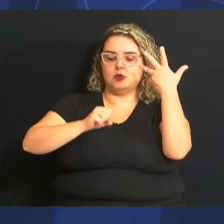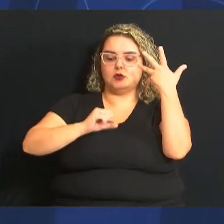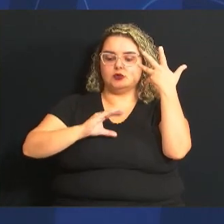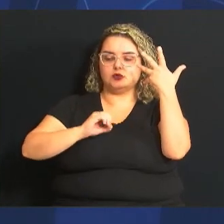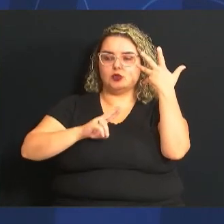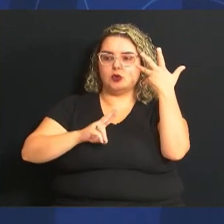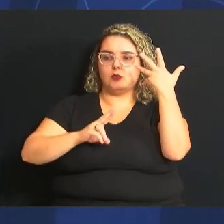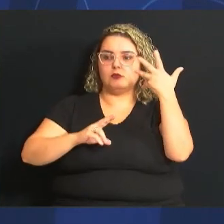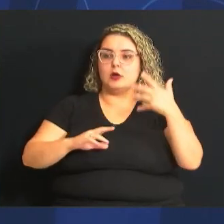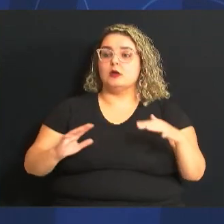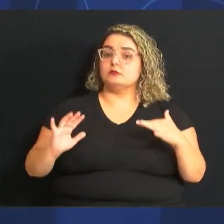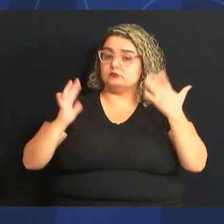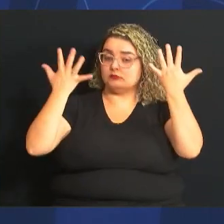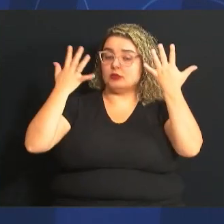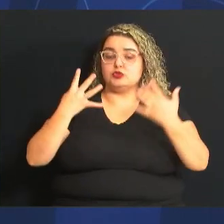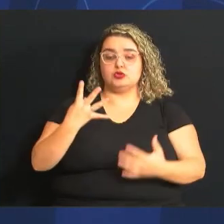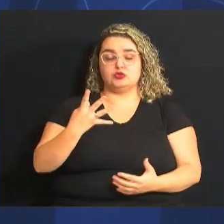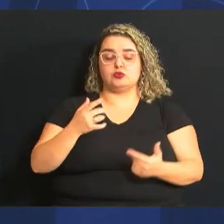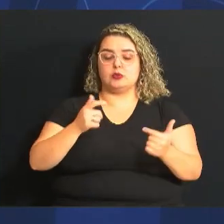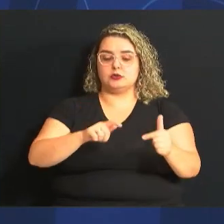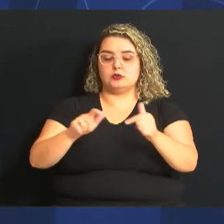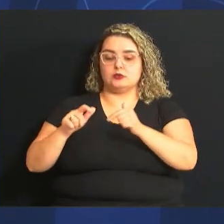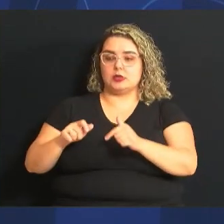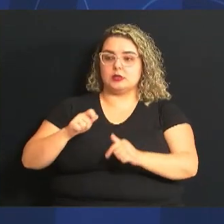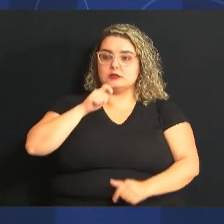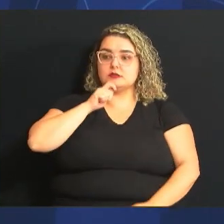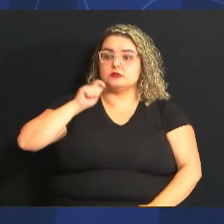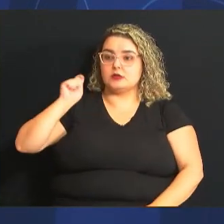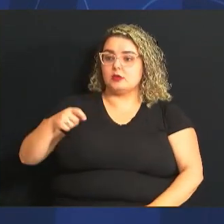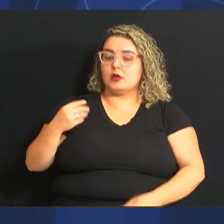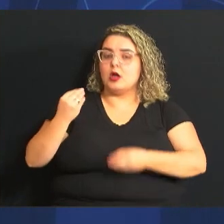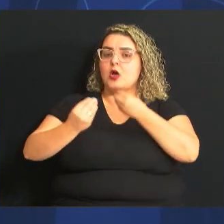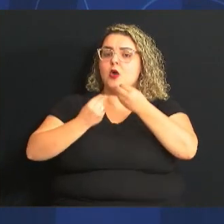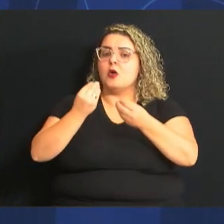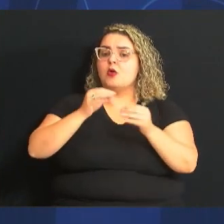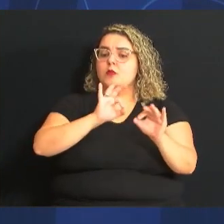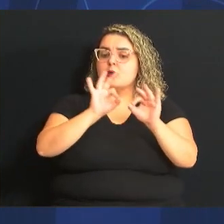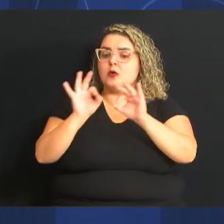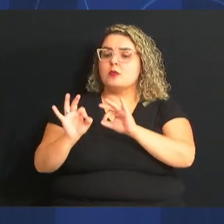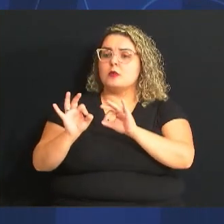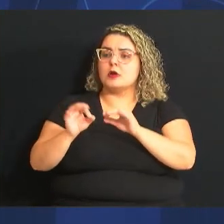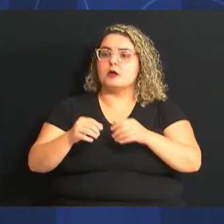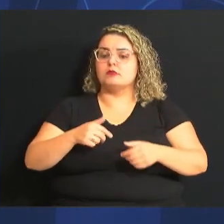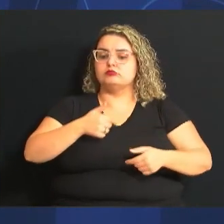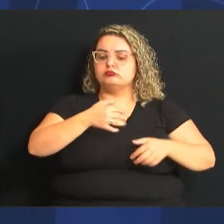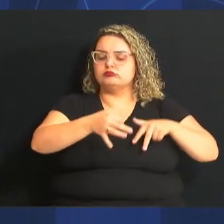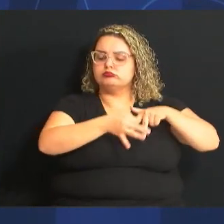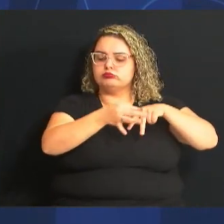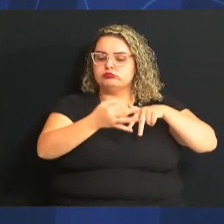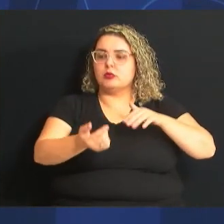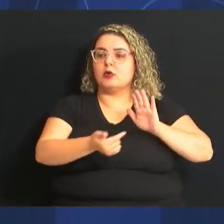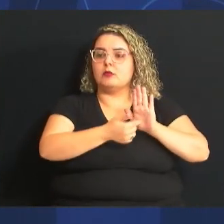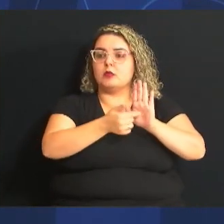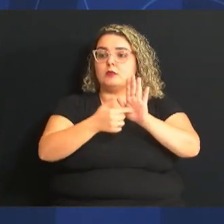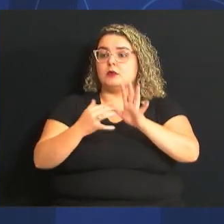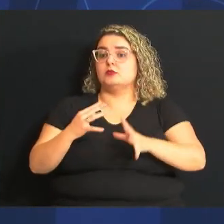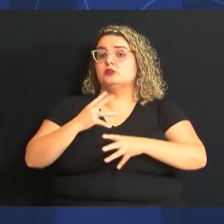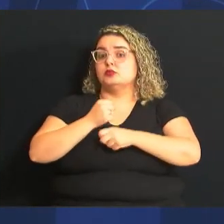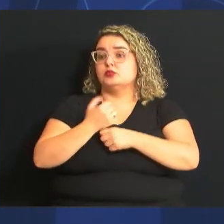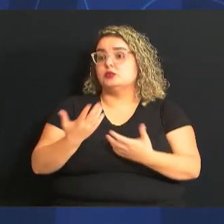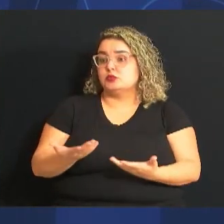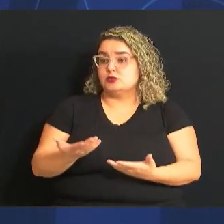da história. Hoje em dia, em história, os professores a história tem muita questão dos documentos